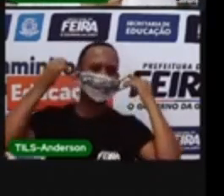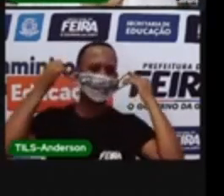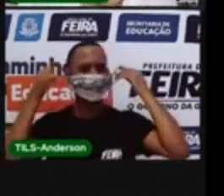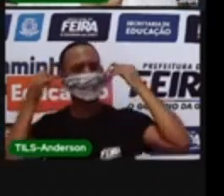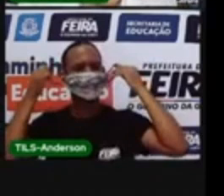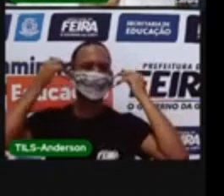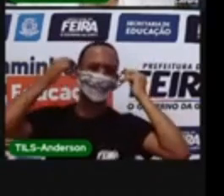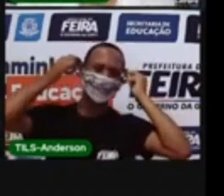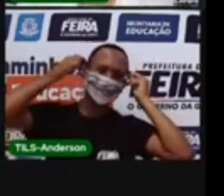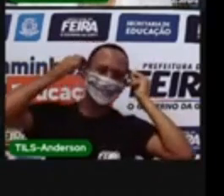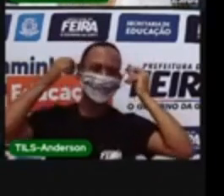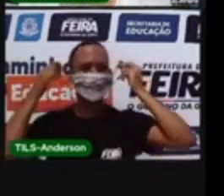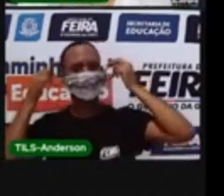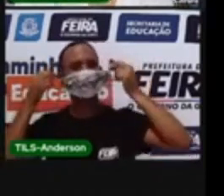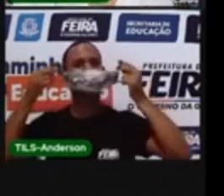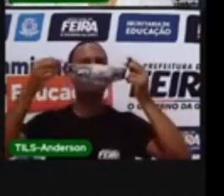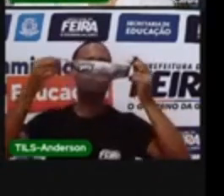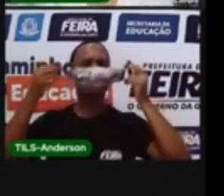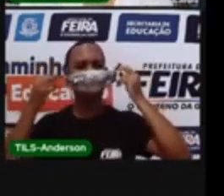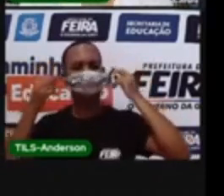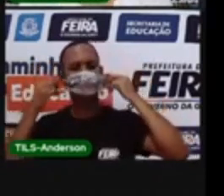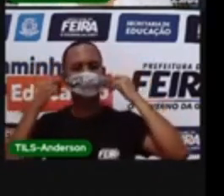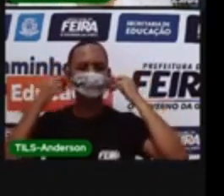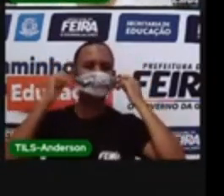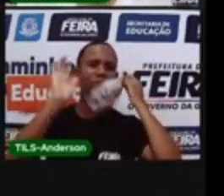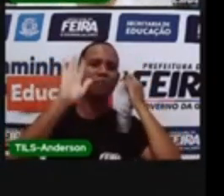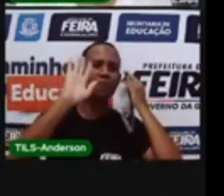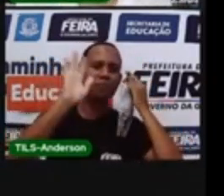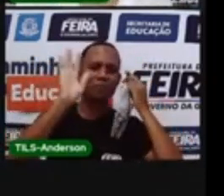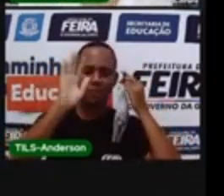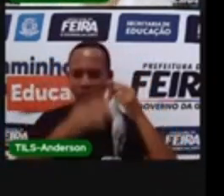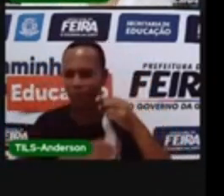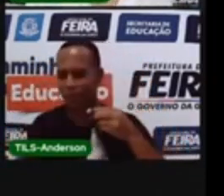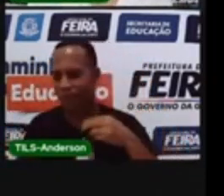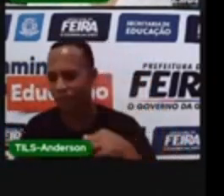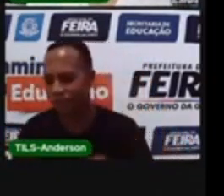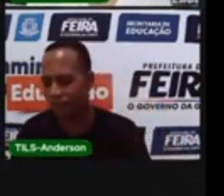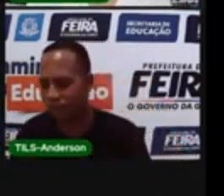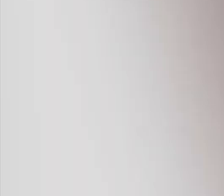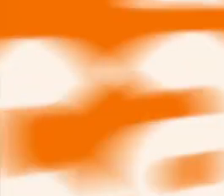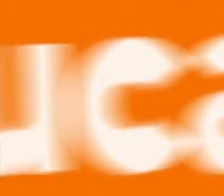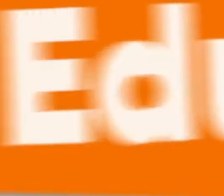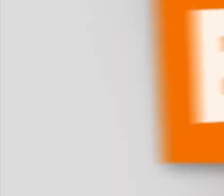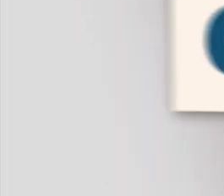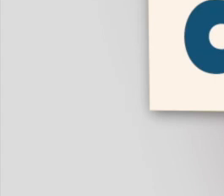cuidem, fiquem bem guardadinhos para a Pró. Um beijo e até a próxima aula.